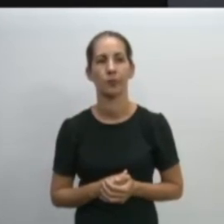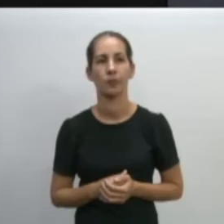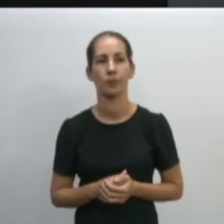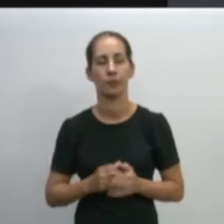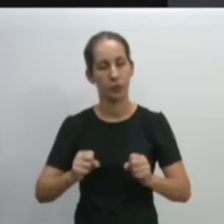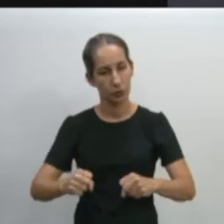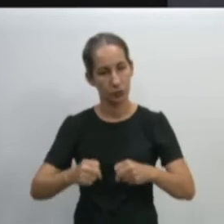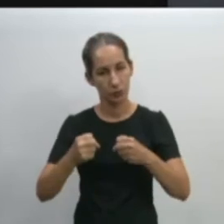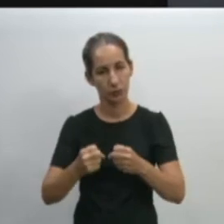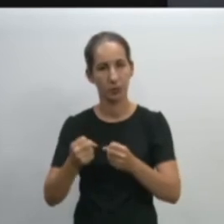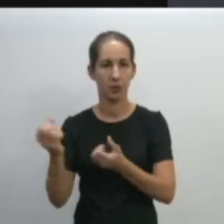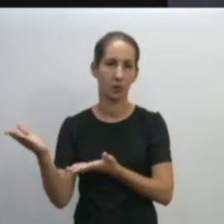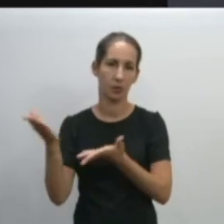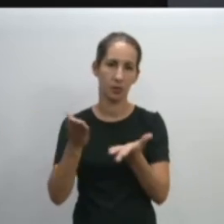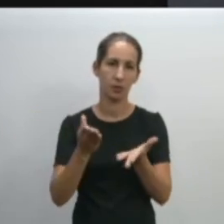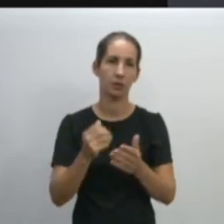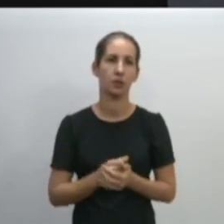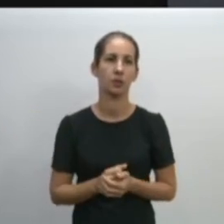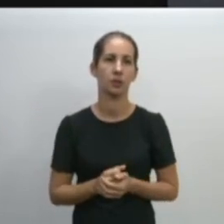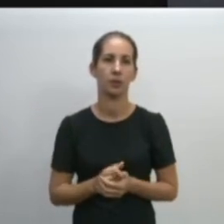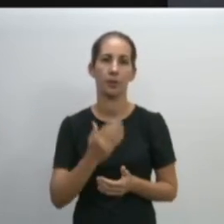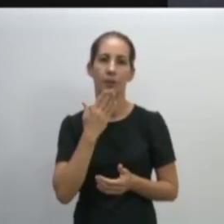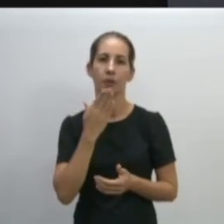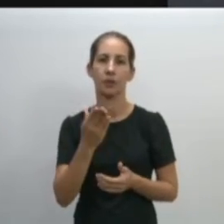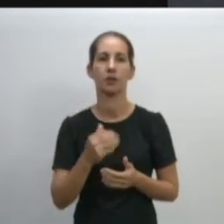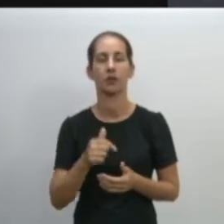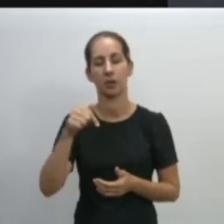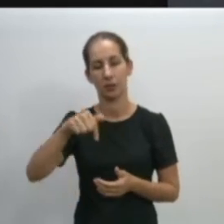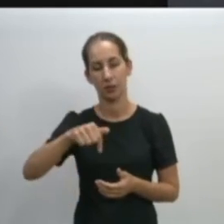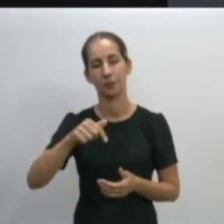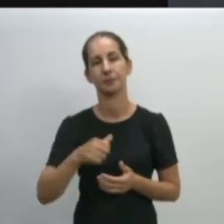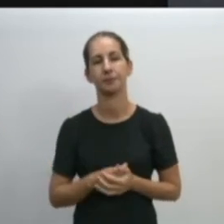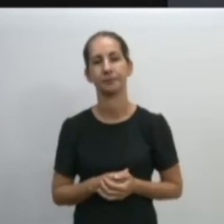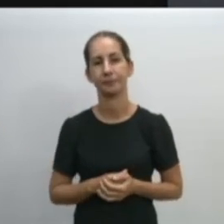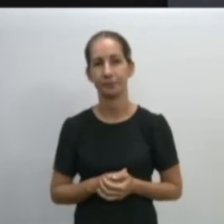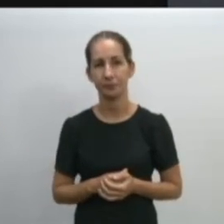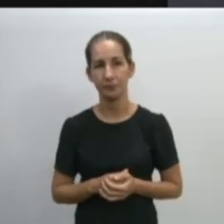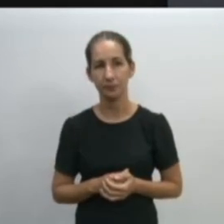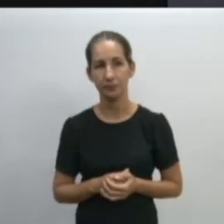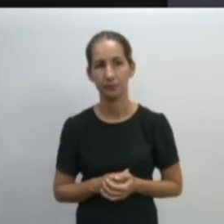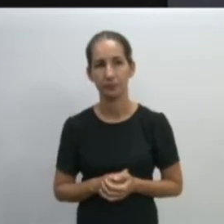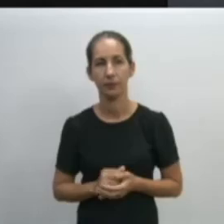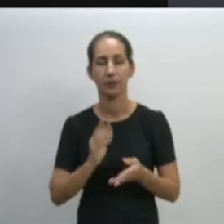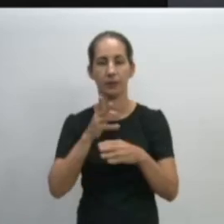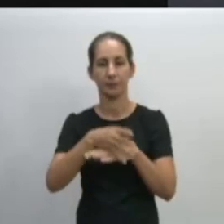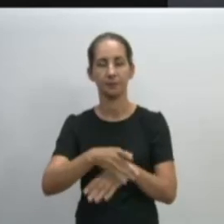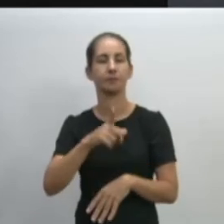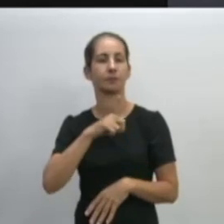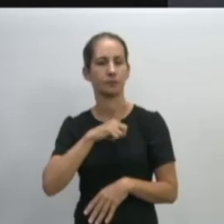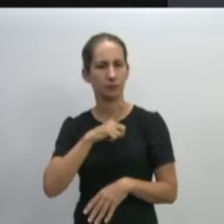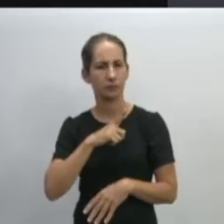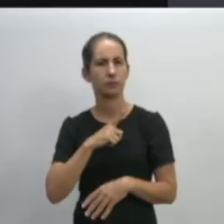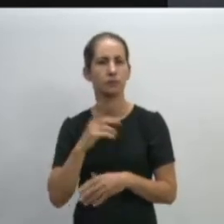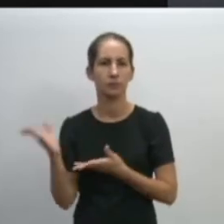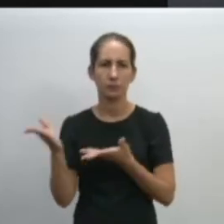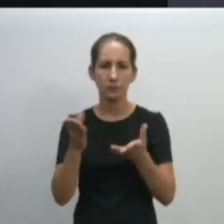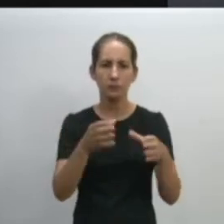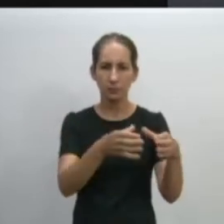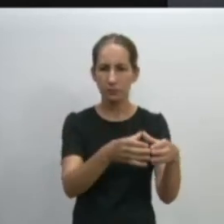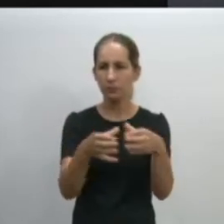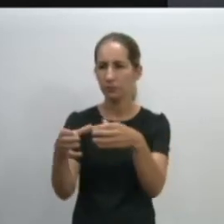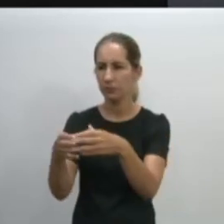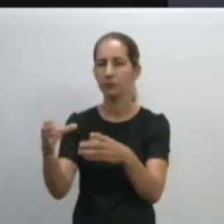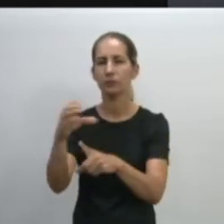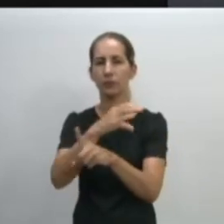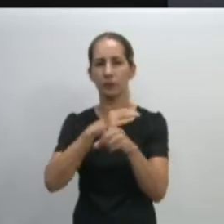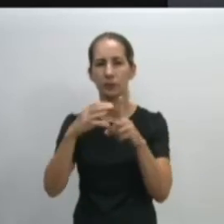tenta atender as demandas que são emanadas aqui desta casa. Ele é acessível, ele vai em loco nas